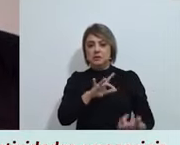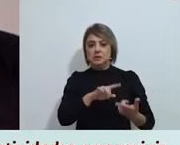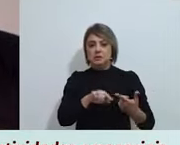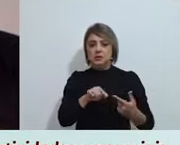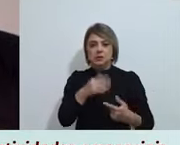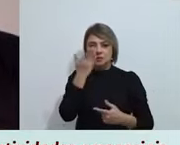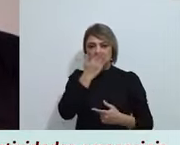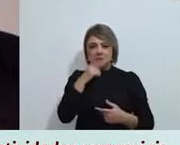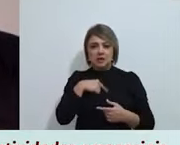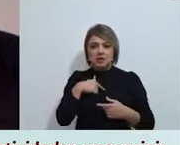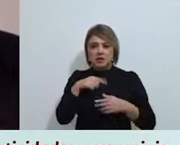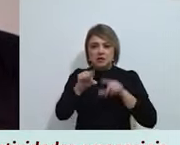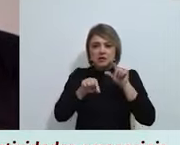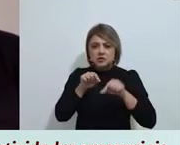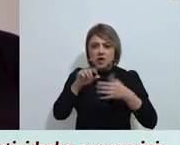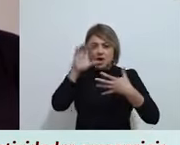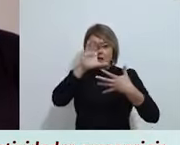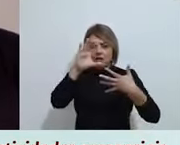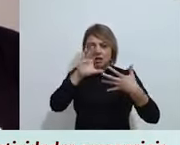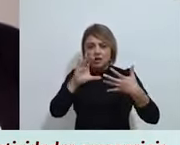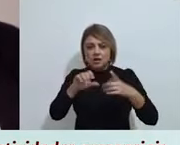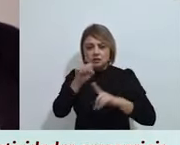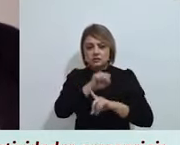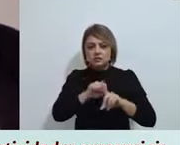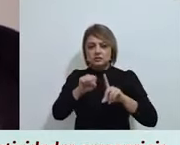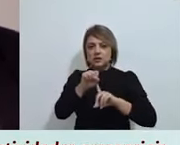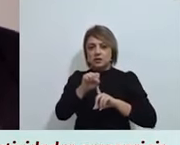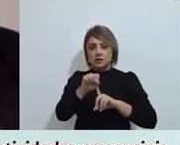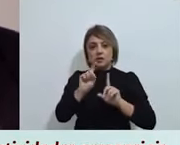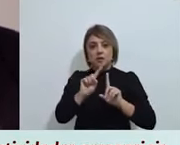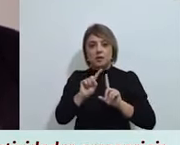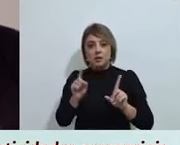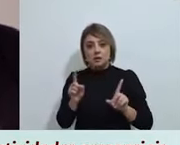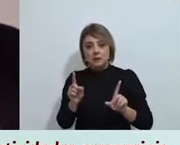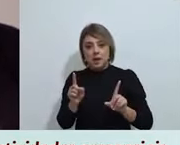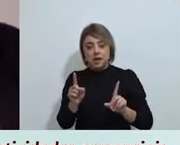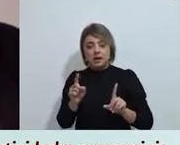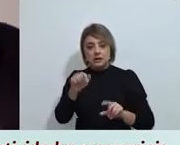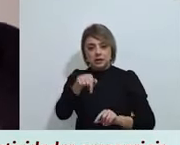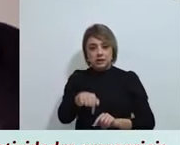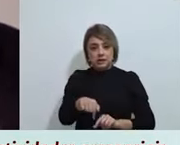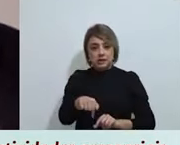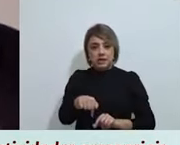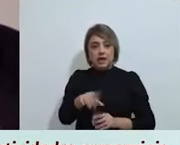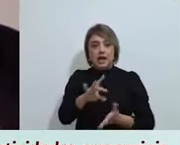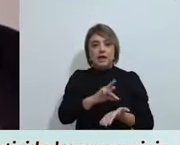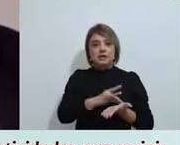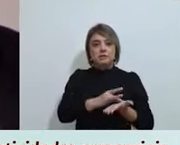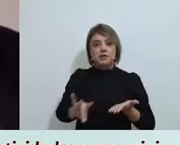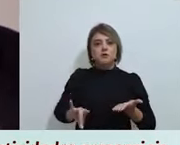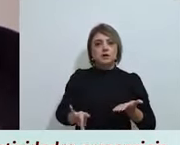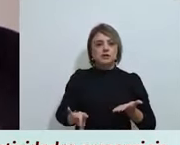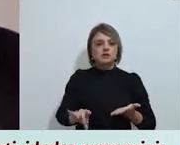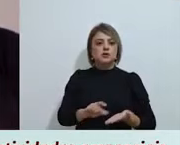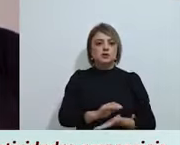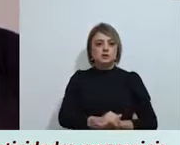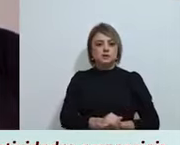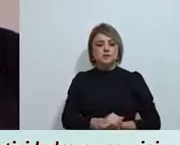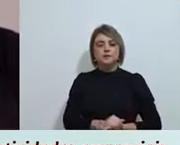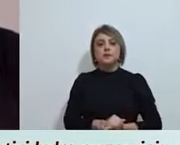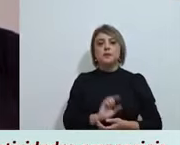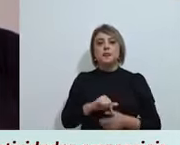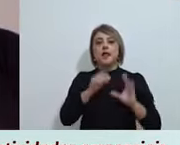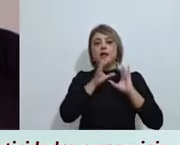classe social para atacar. Mas como aqui no Brasil não tem governo federal, há um